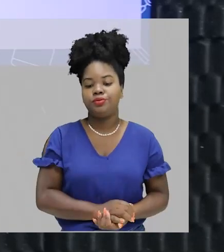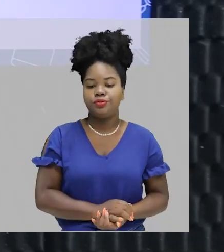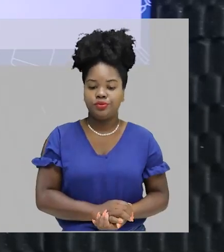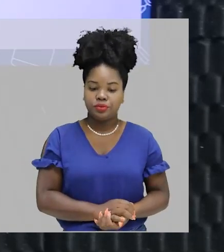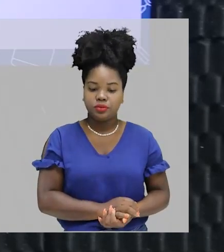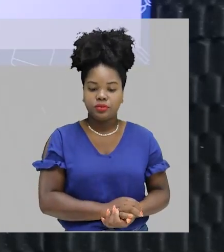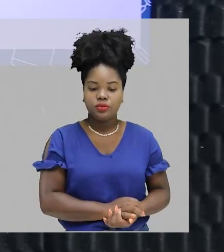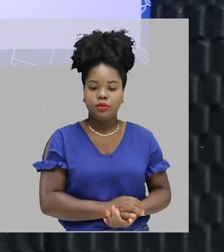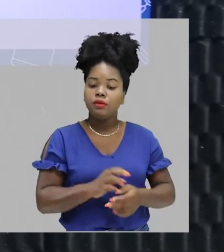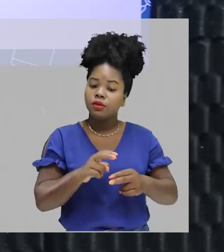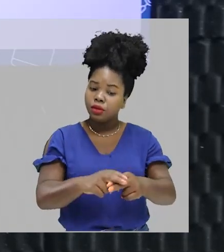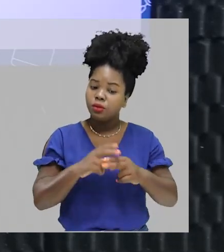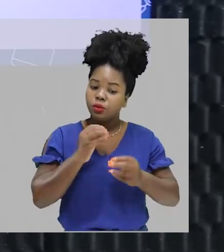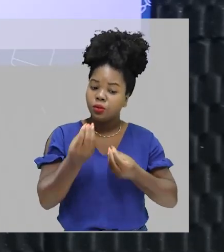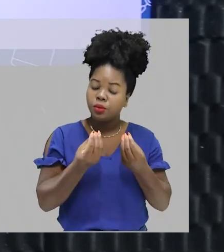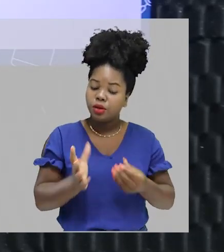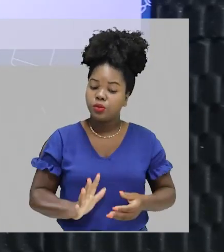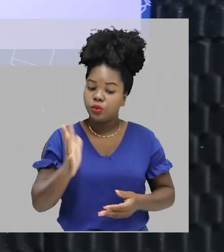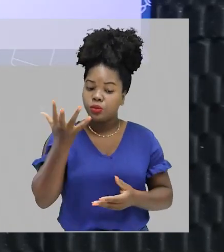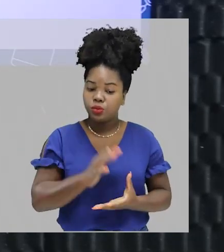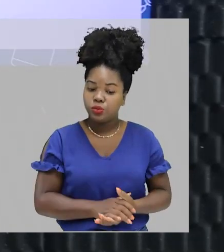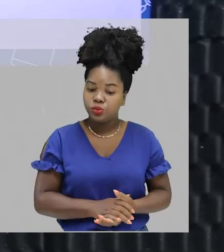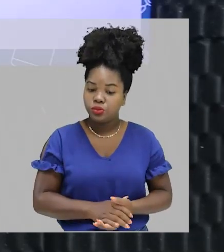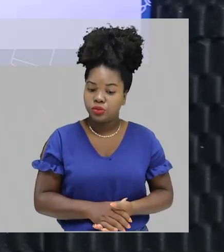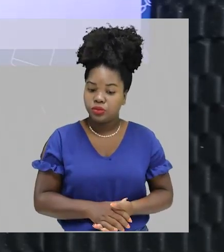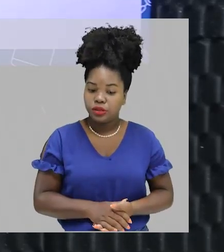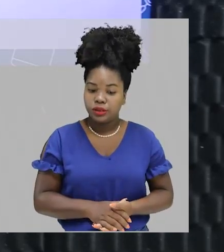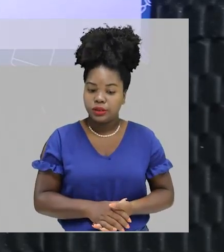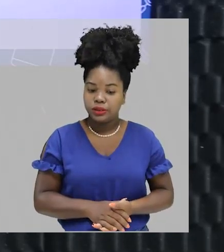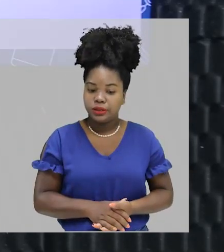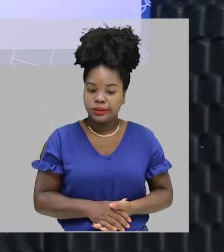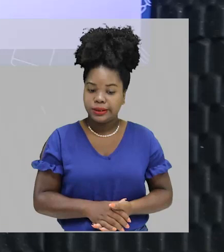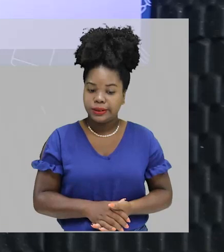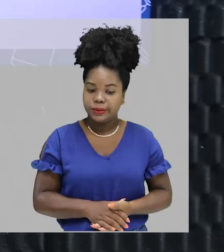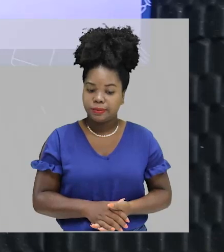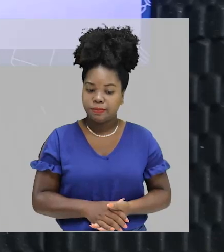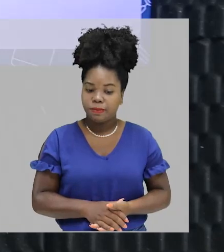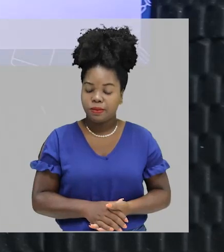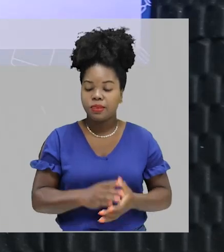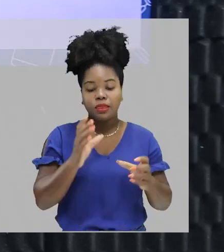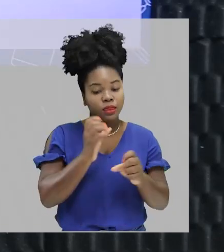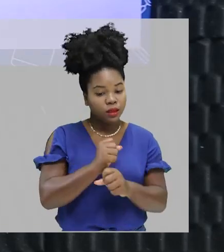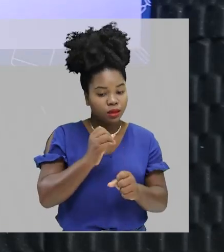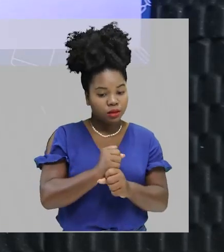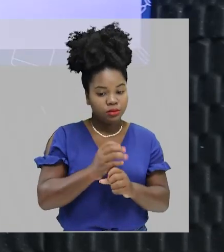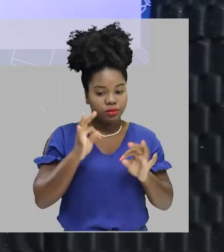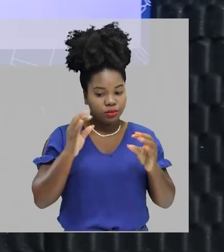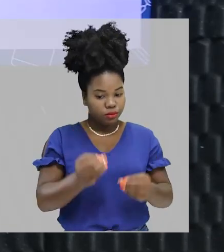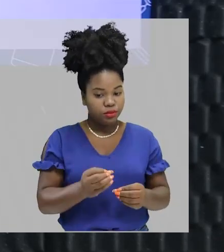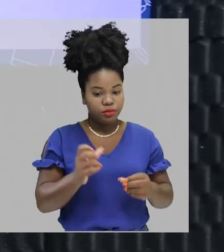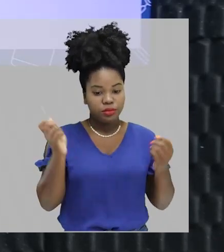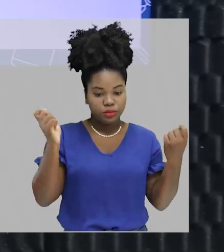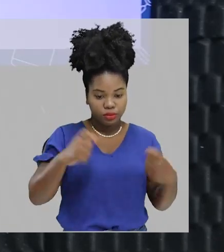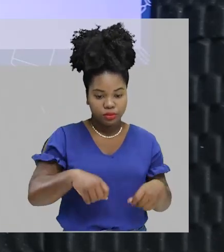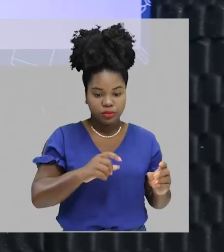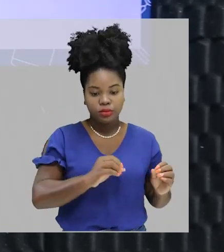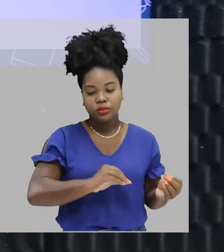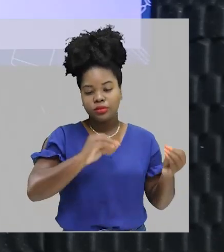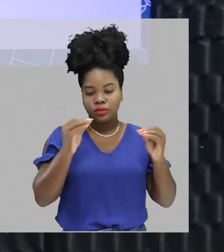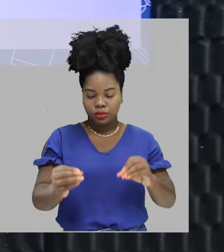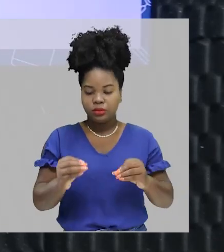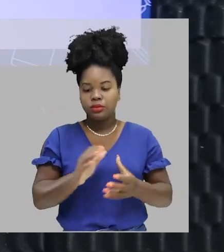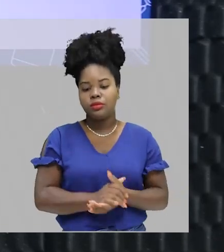numa situação dessa, olha só, eu posso, já que eu somei algebricamente, então eu posso trabalhar com a